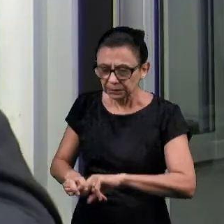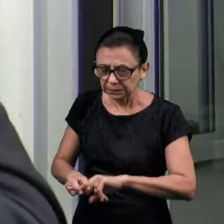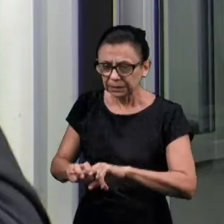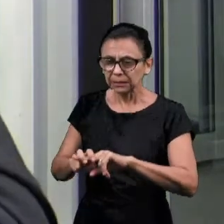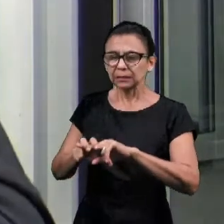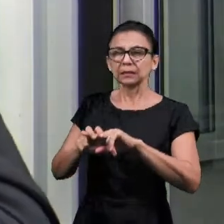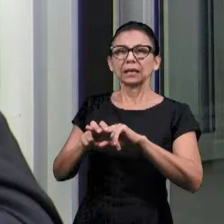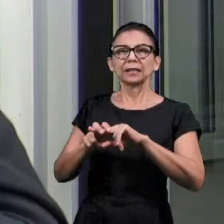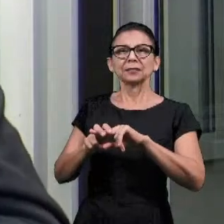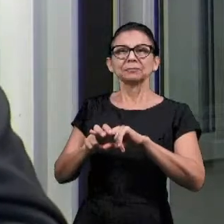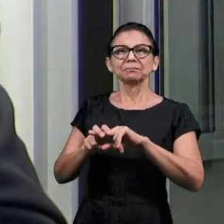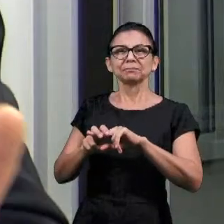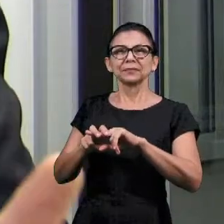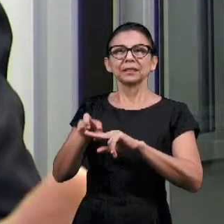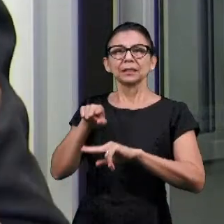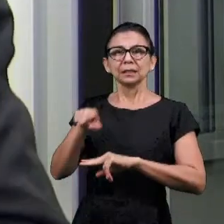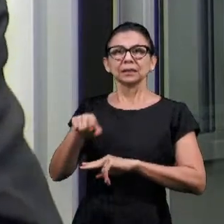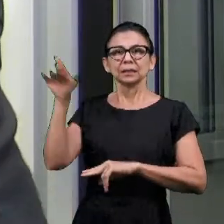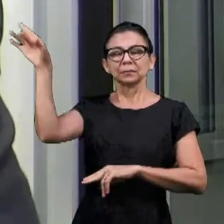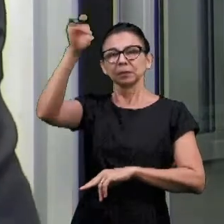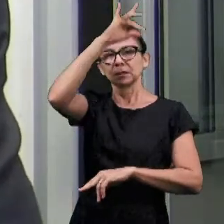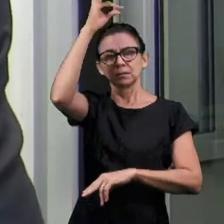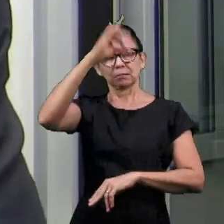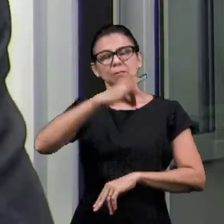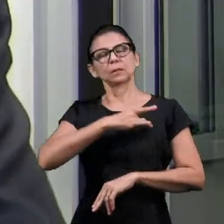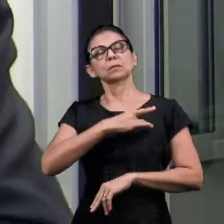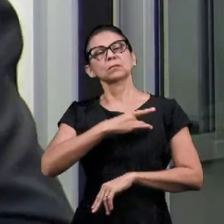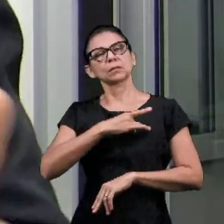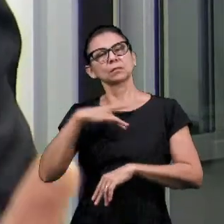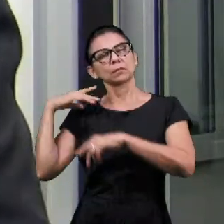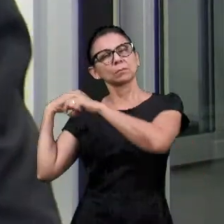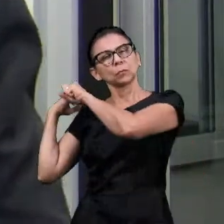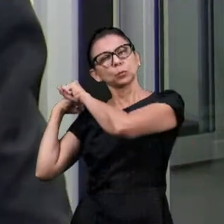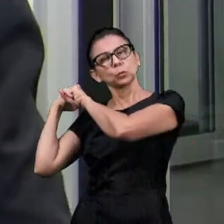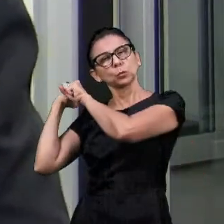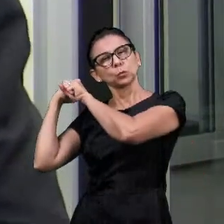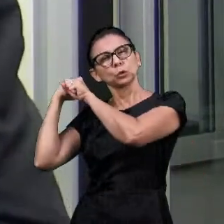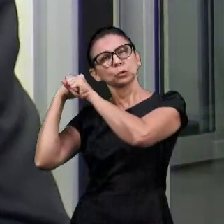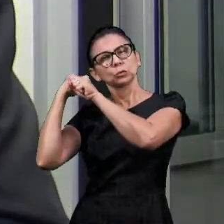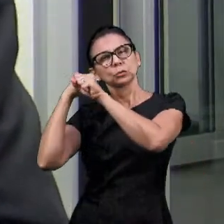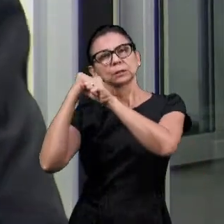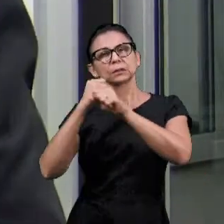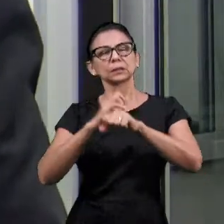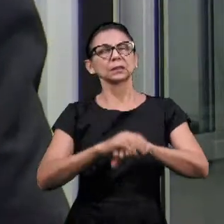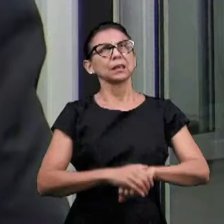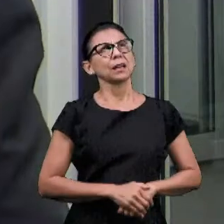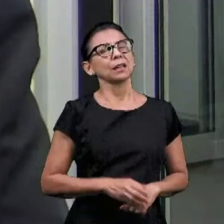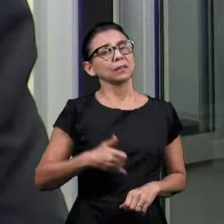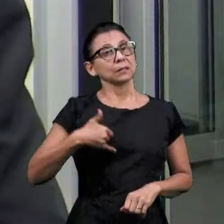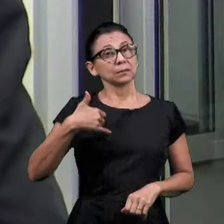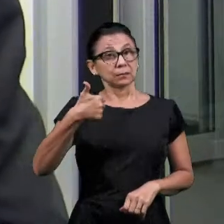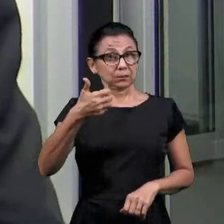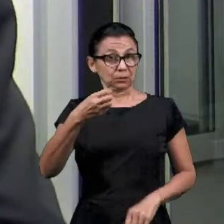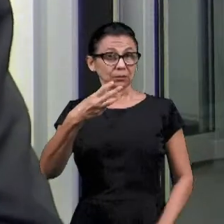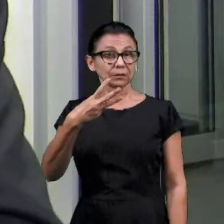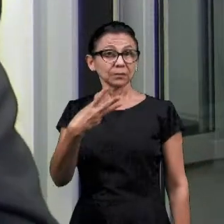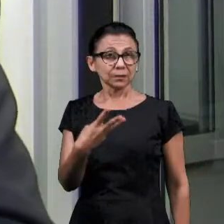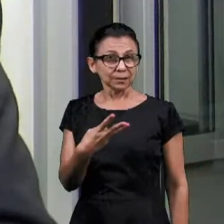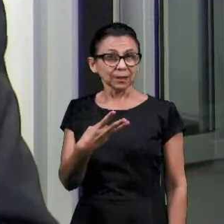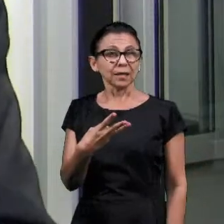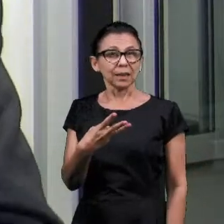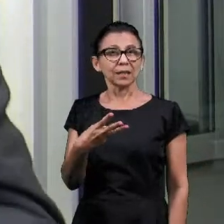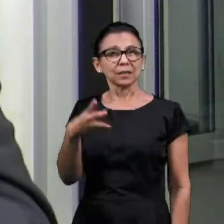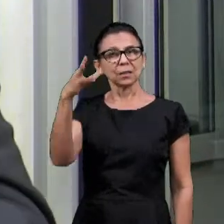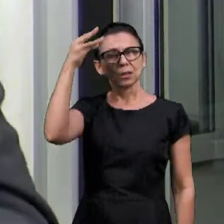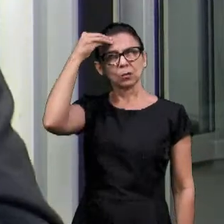essa experiência de obra, né, há muitos anos. Ainda na minha infância, aos 13 anos de idade, eu guardo